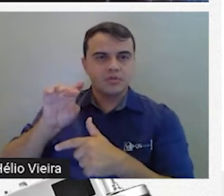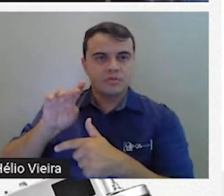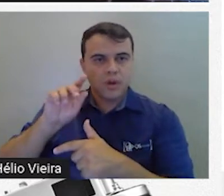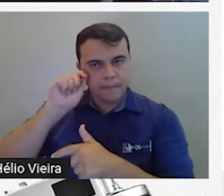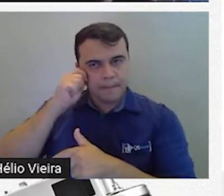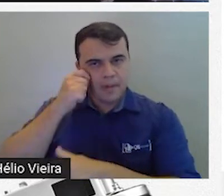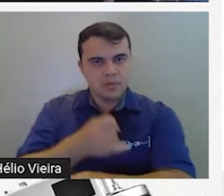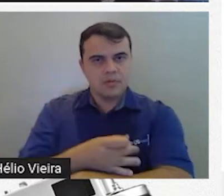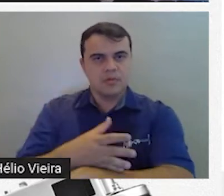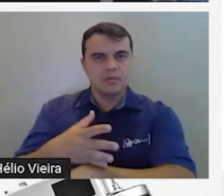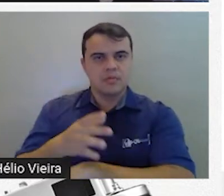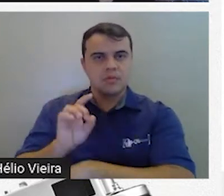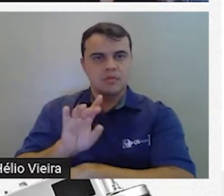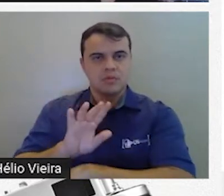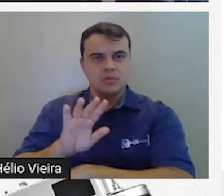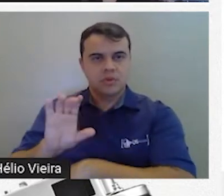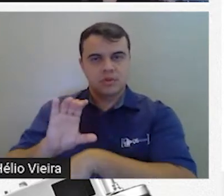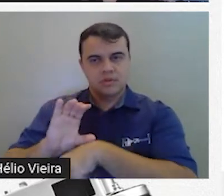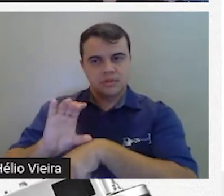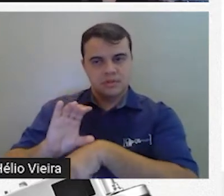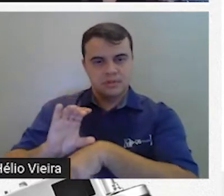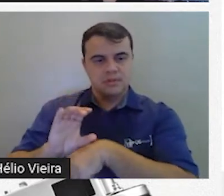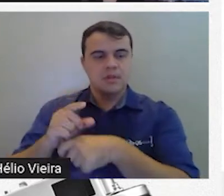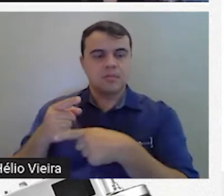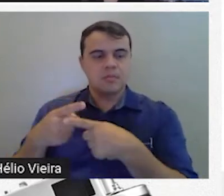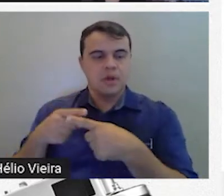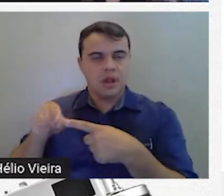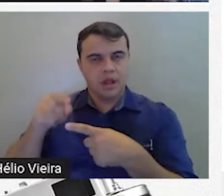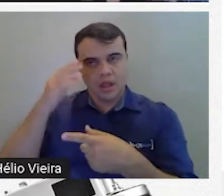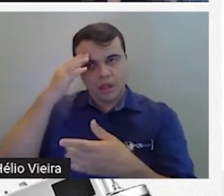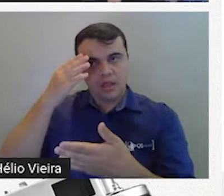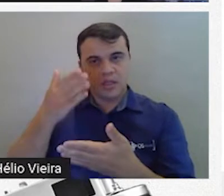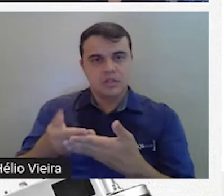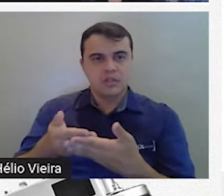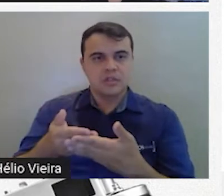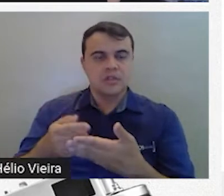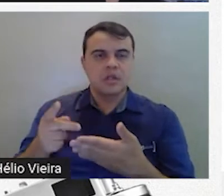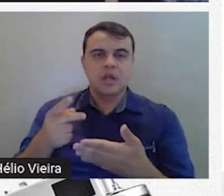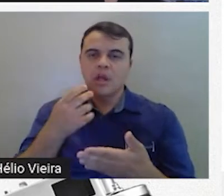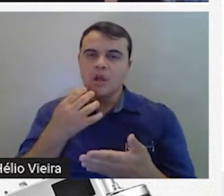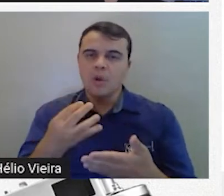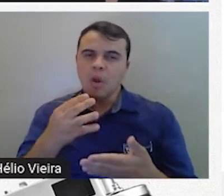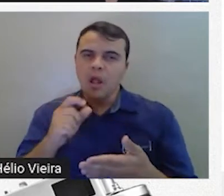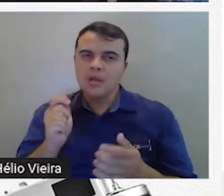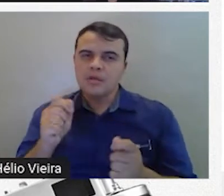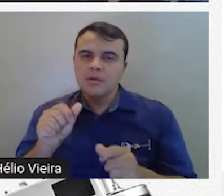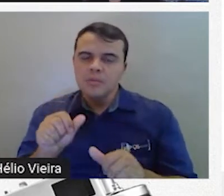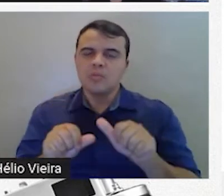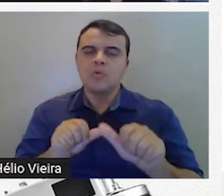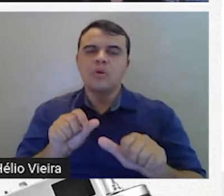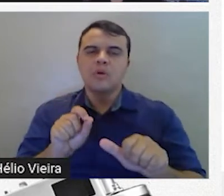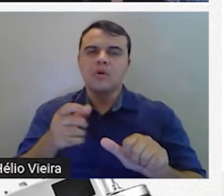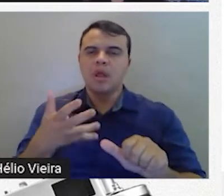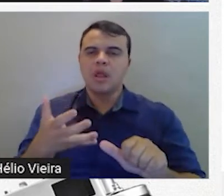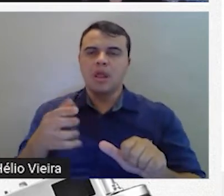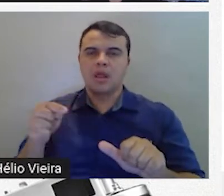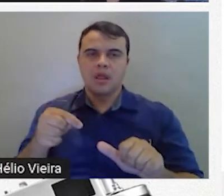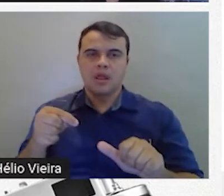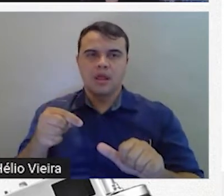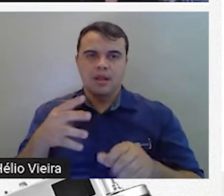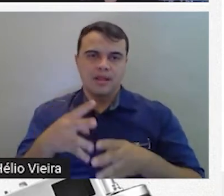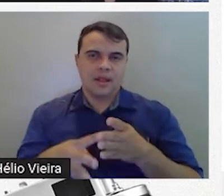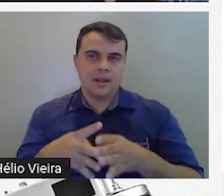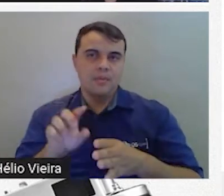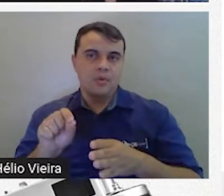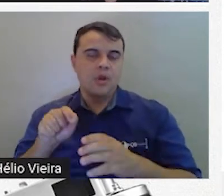preto e branco, né? Em tons de cinza, porque ele acredita que a cor interfere no que ele quer passar, né?